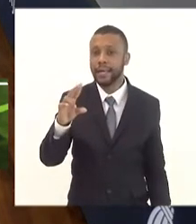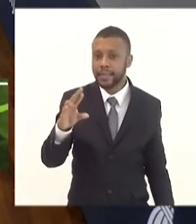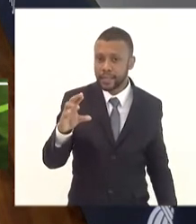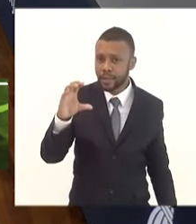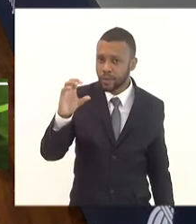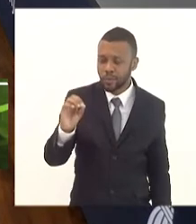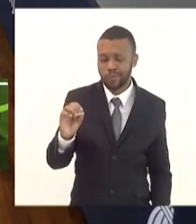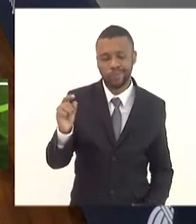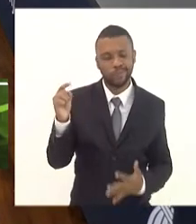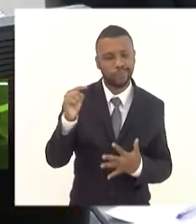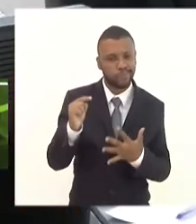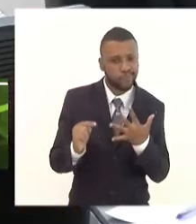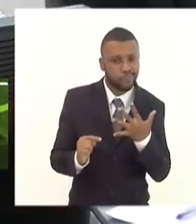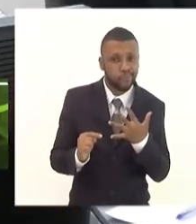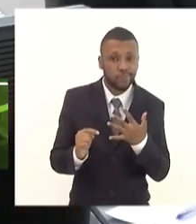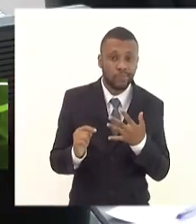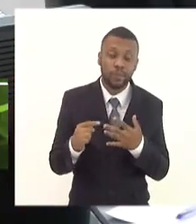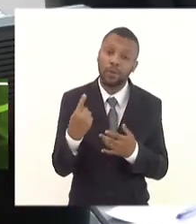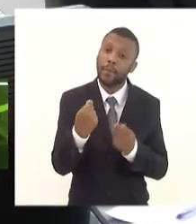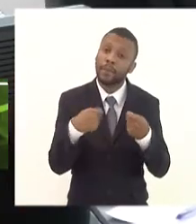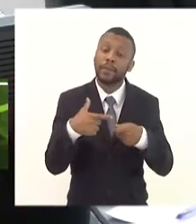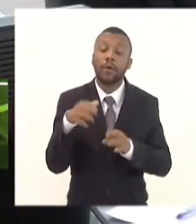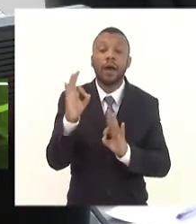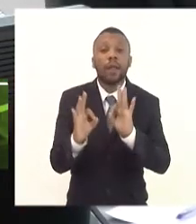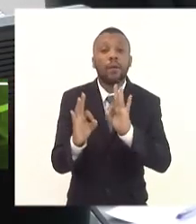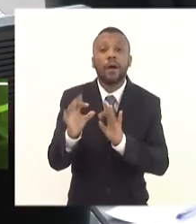isso antes do verão.